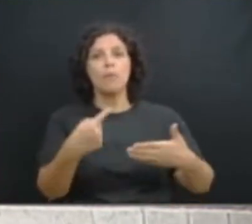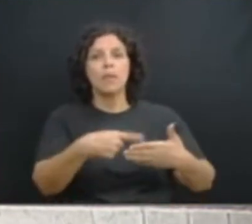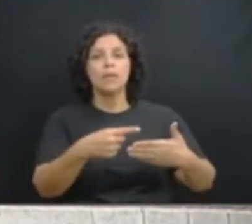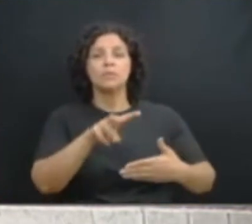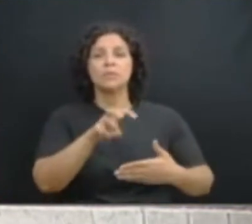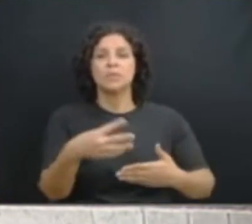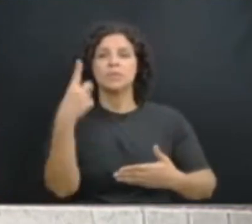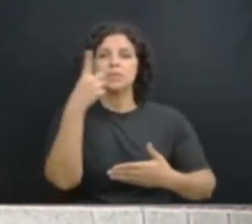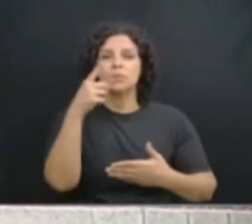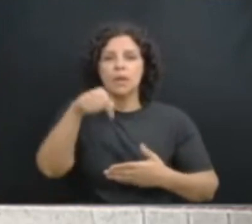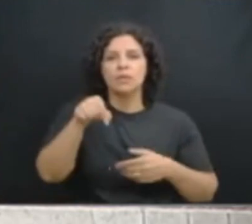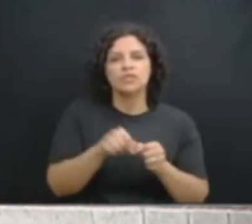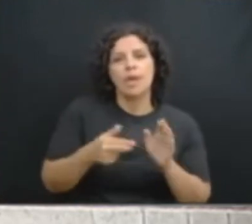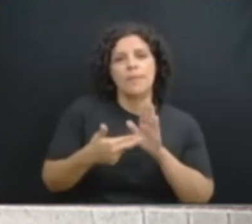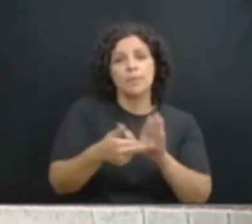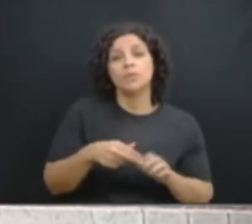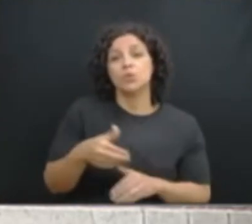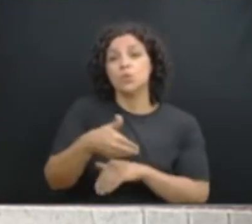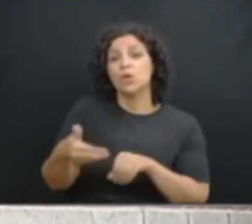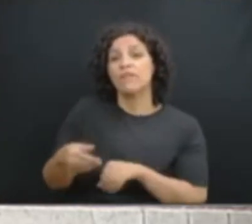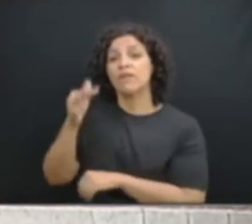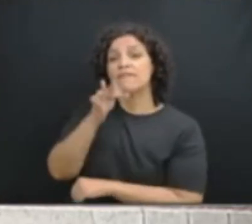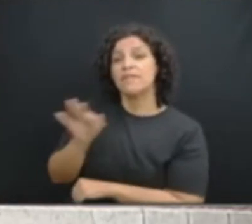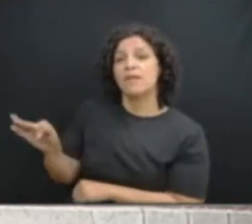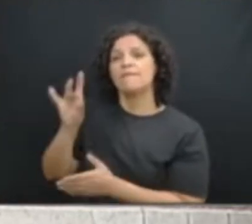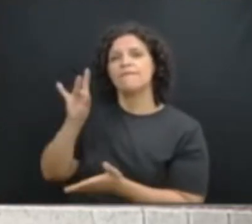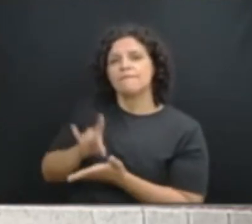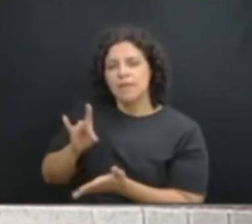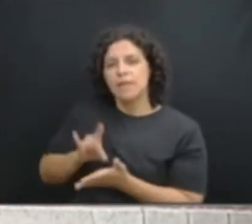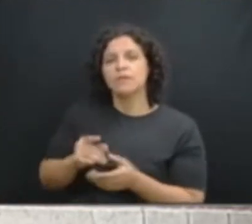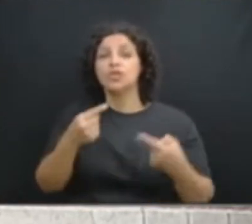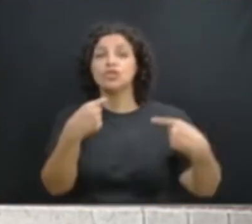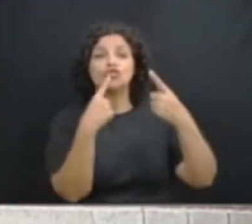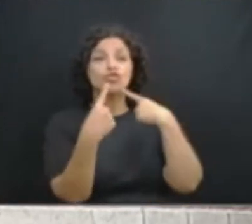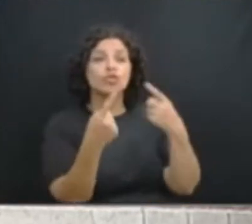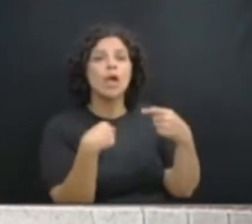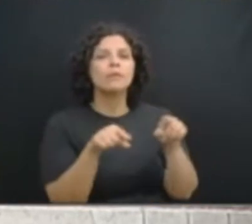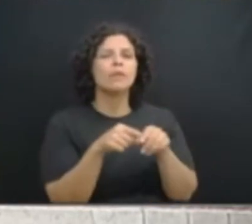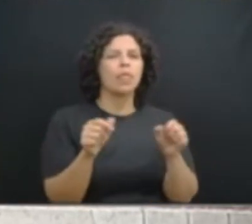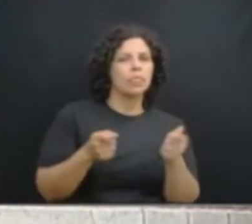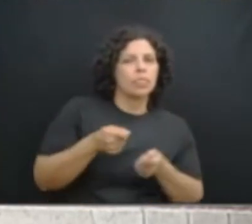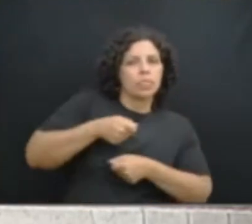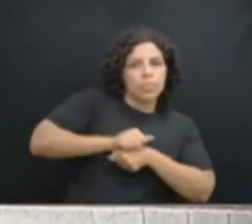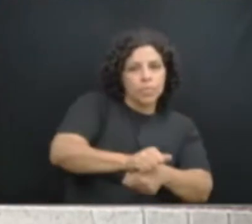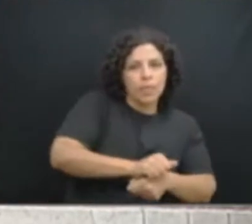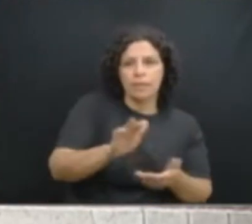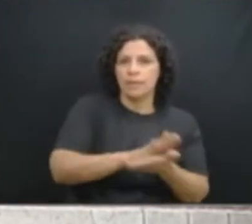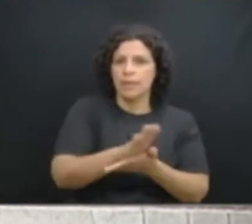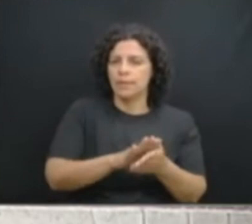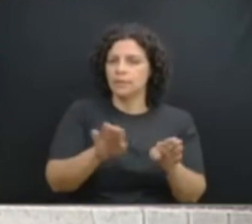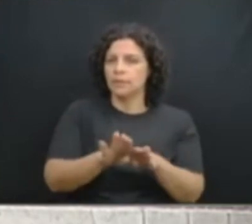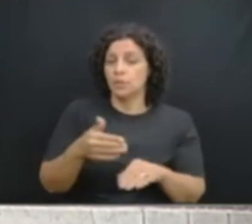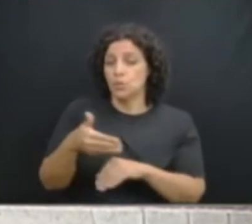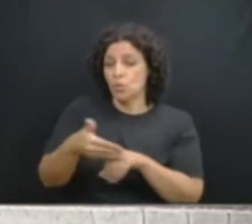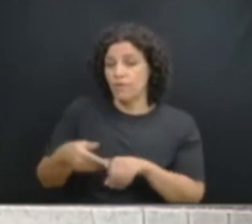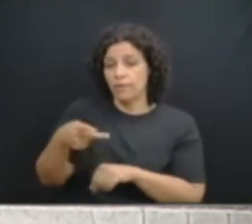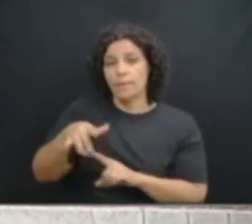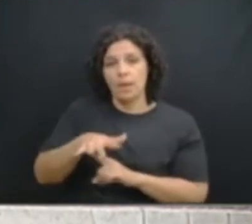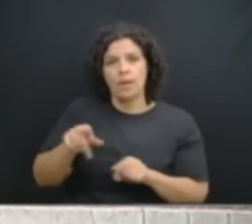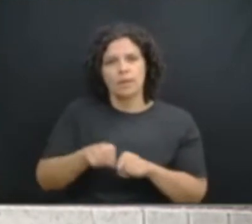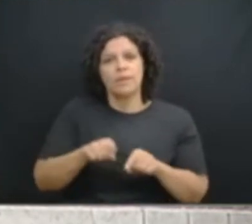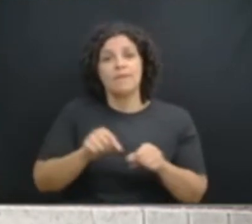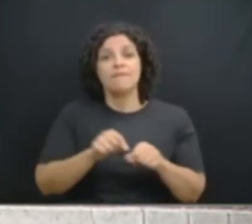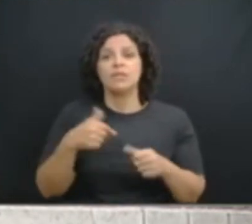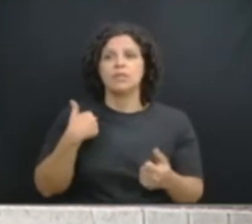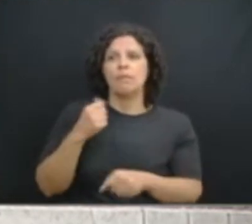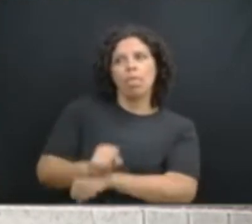54 deputados aqui, mas de um governo federal que de verdade dialoga e não coage. O governo daqui do estado do Paraná ficou